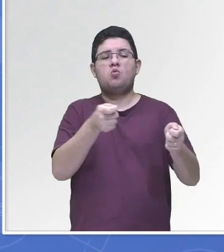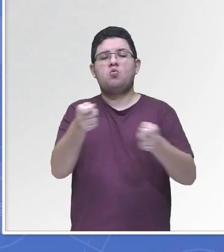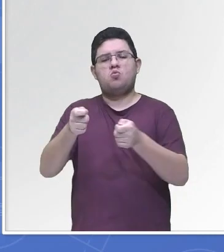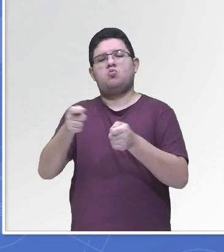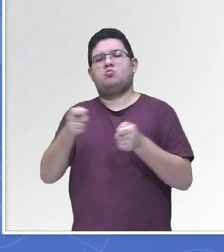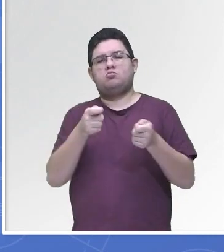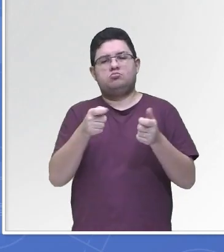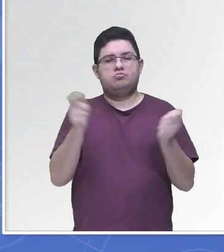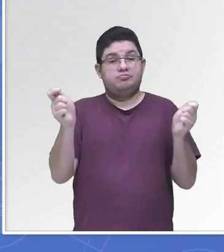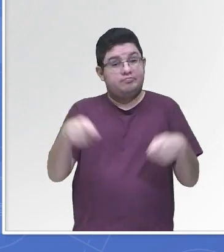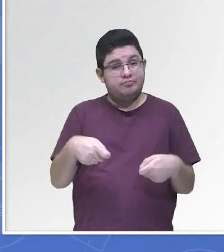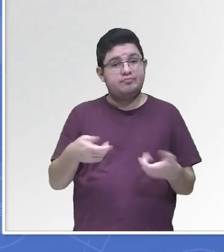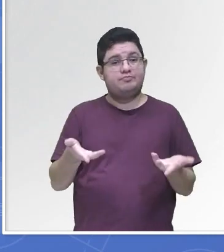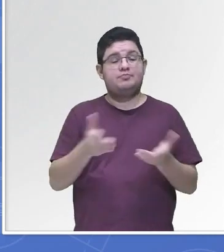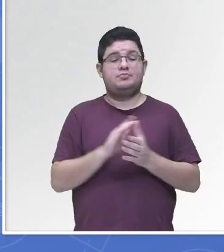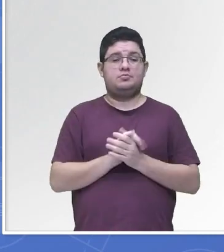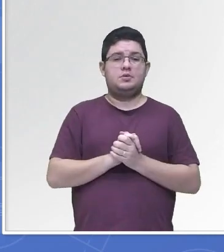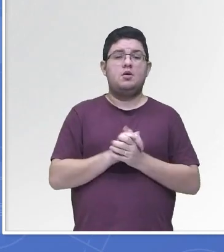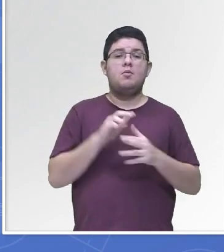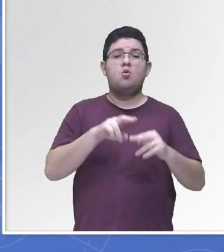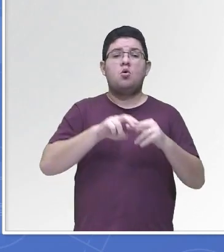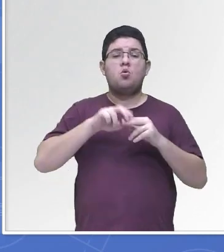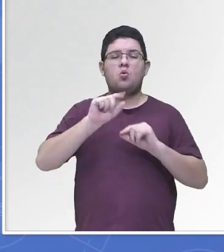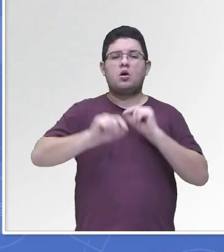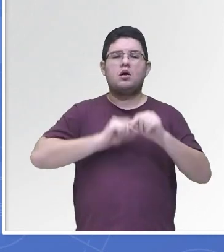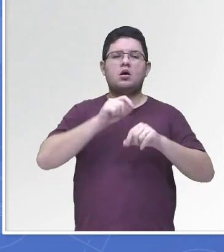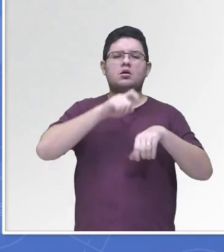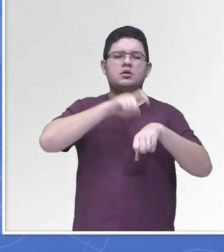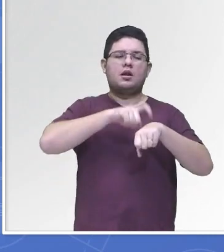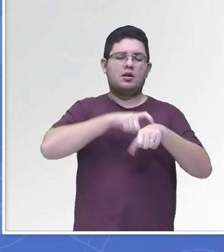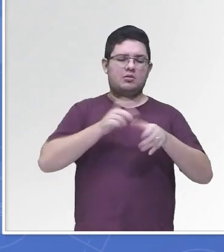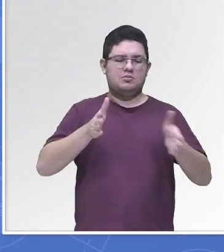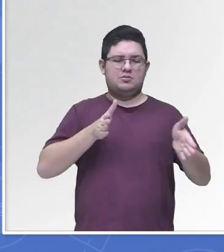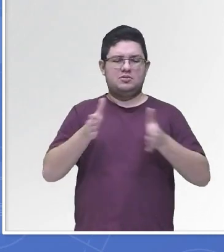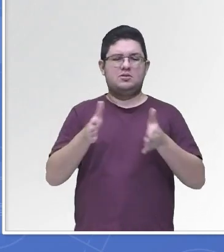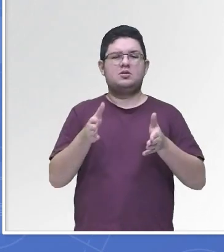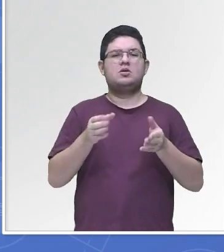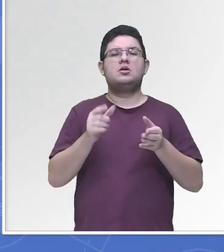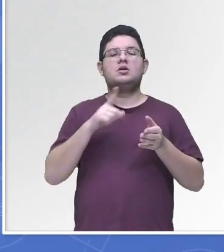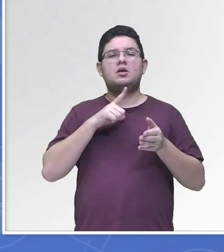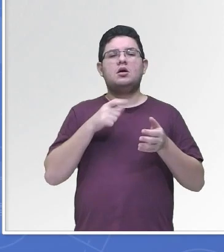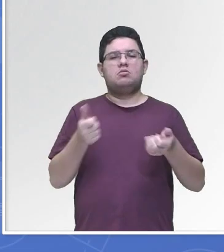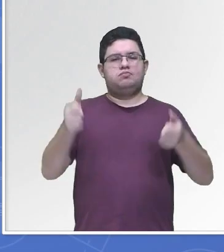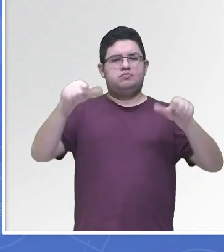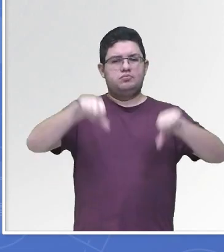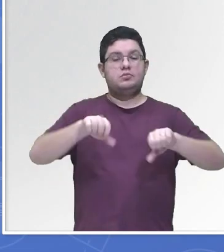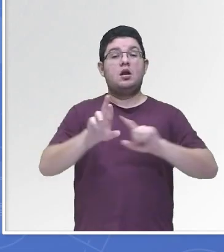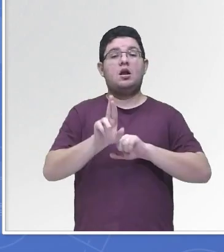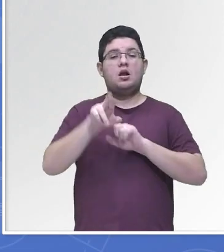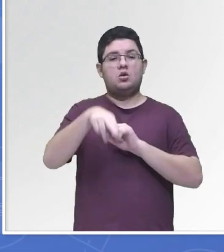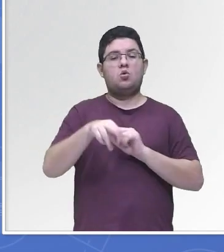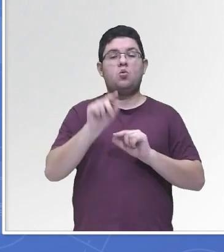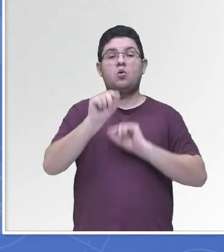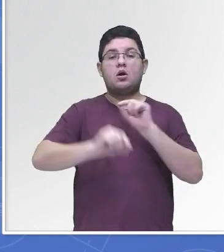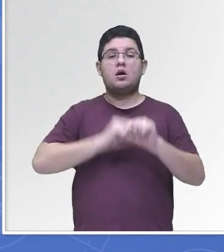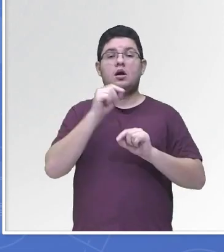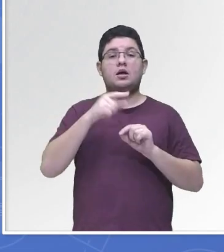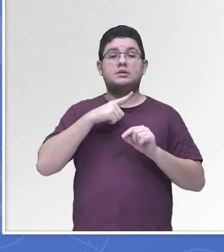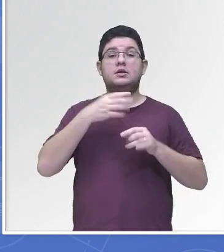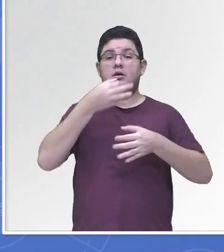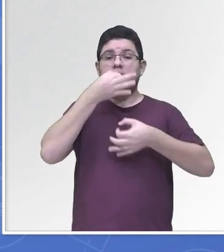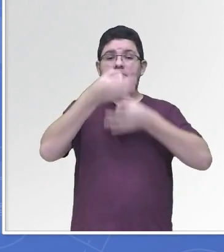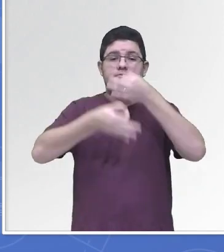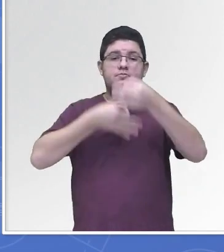que durante esse período, naquilo que nós vamos chamar dessa crise da razão, vai aparecer, por exemplo, uma forte crítica ao sistema